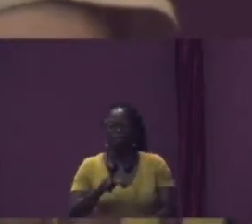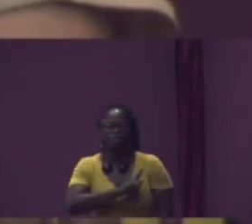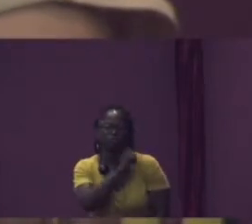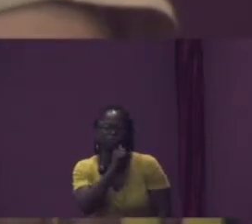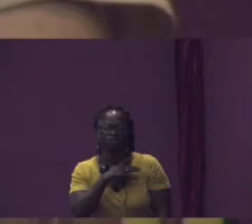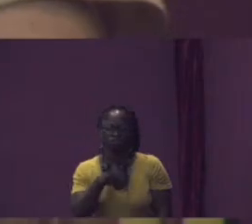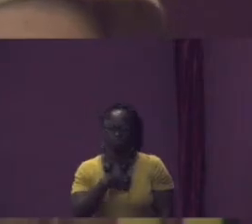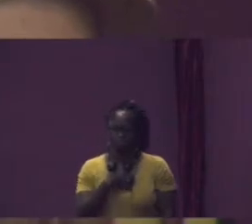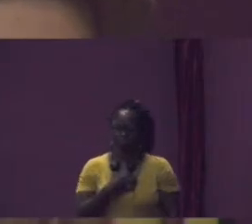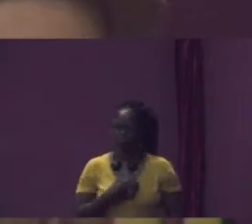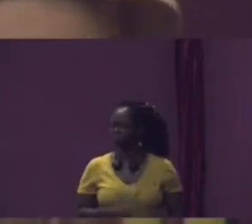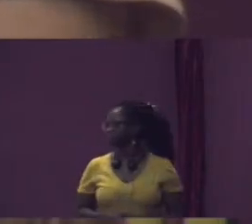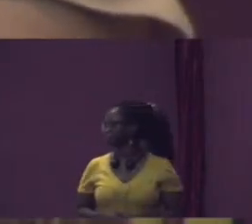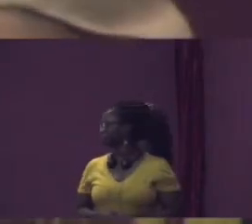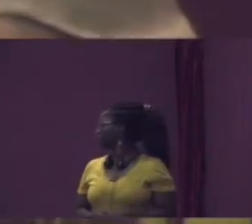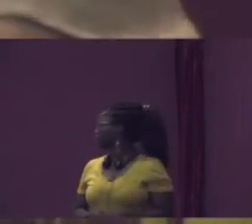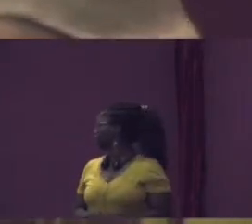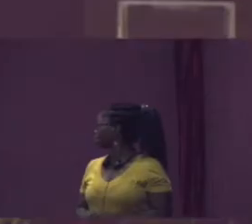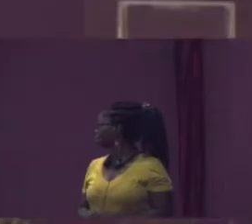neste sentido.